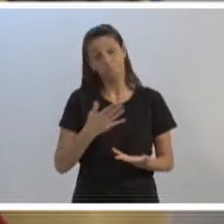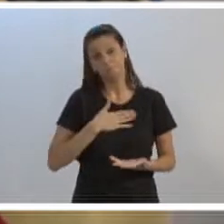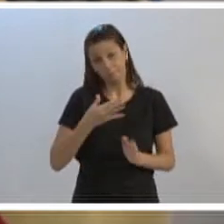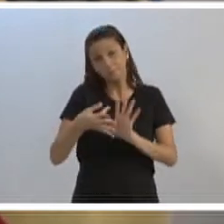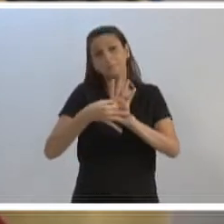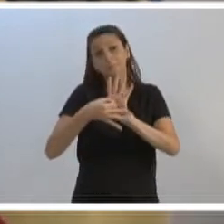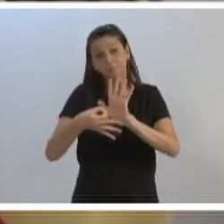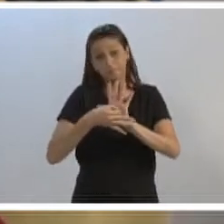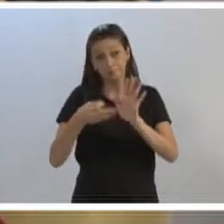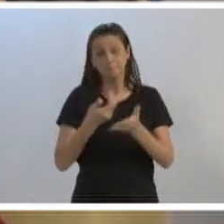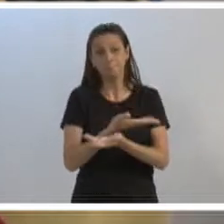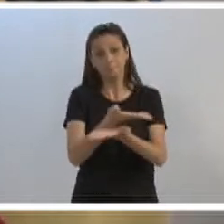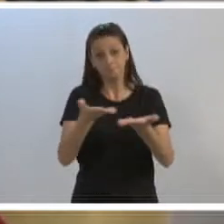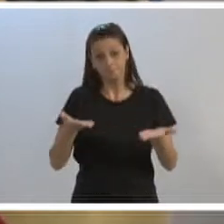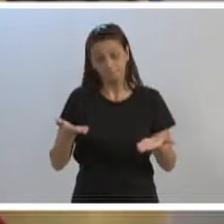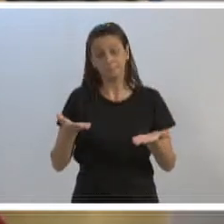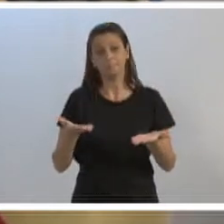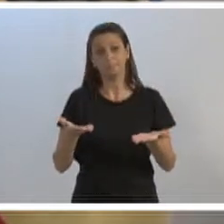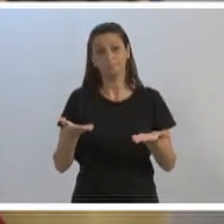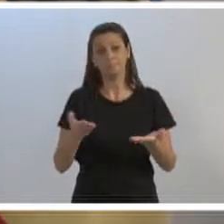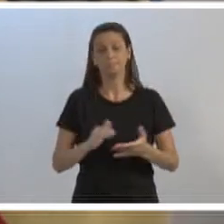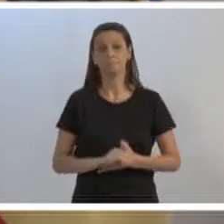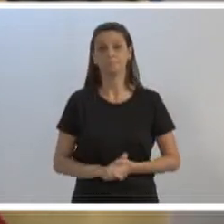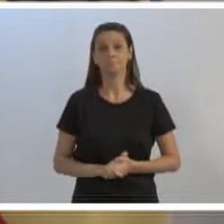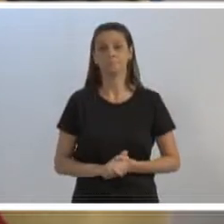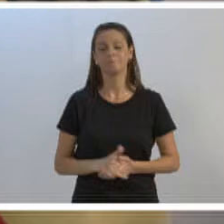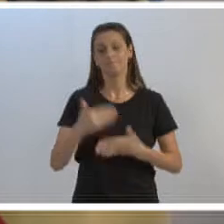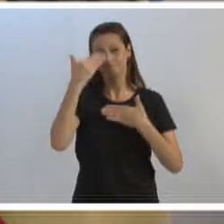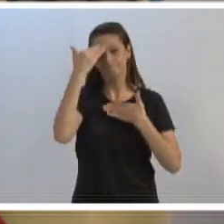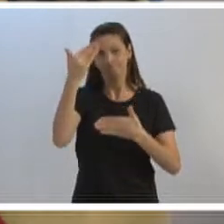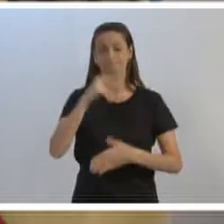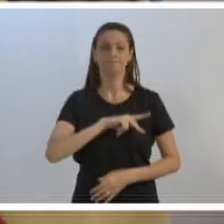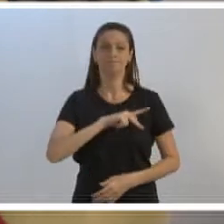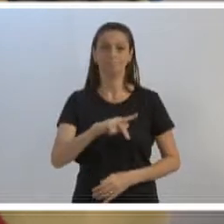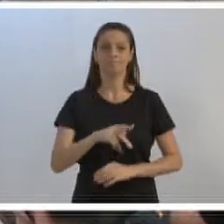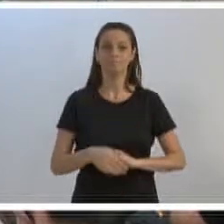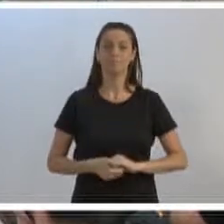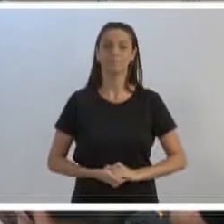sugestão essa questão do processo. Obrigado, senhor presidente.